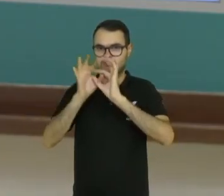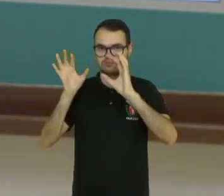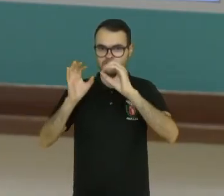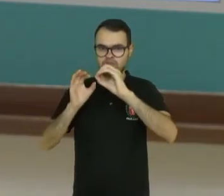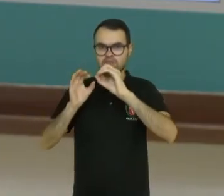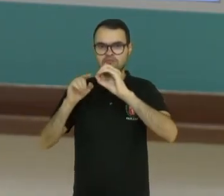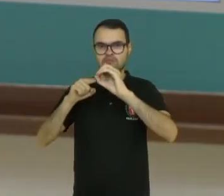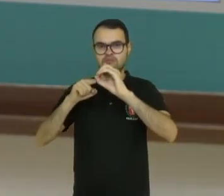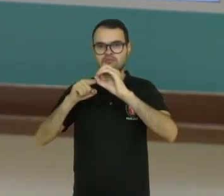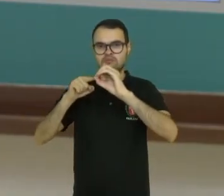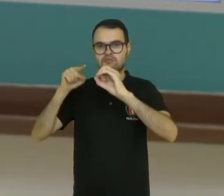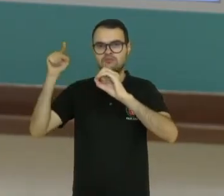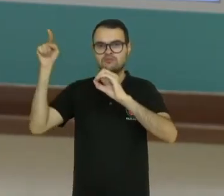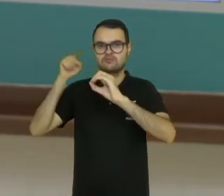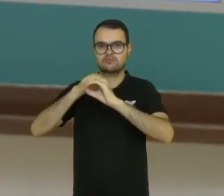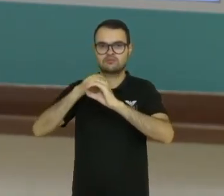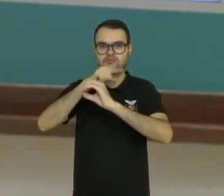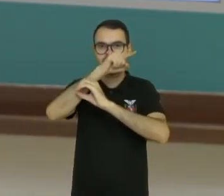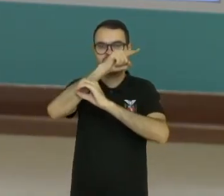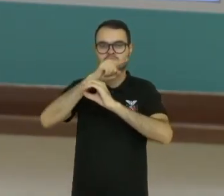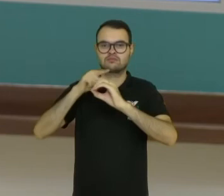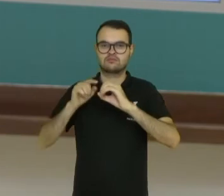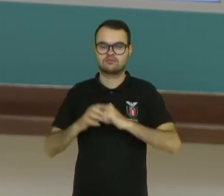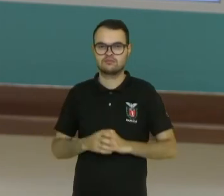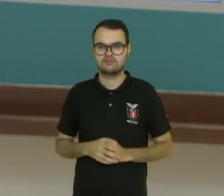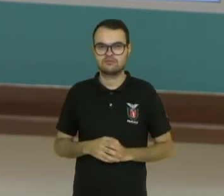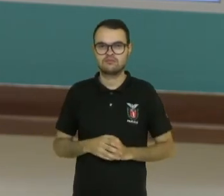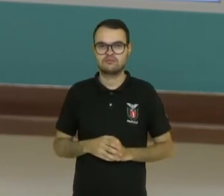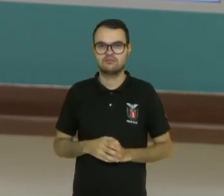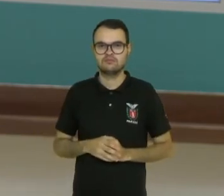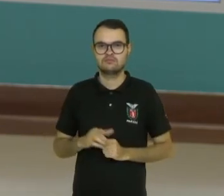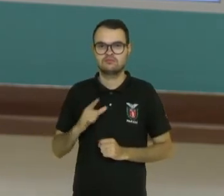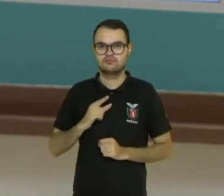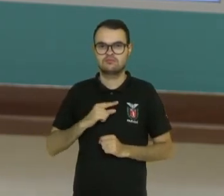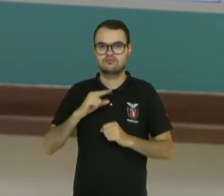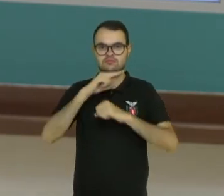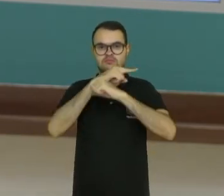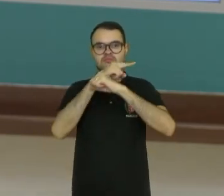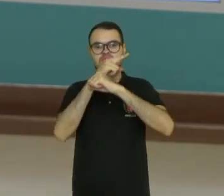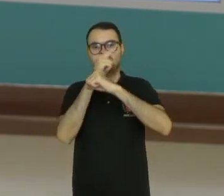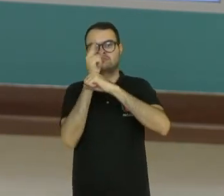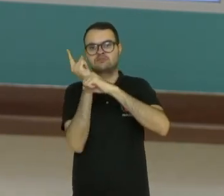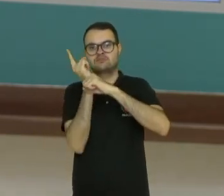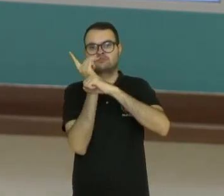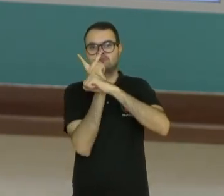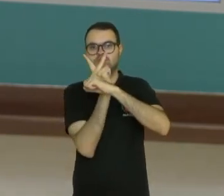aqui o átomo central tem 2 parzinhos livres, e a gente vê o ângulo sendo formado aqui.